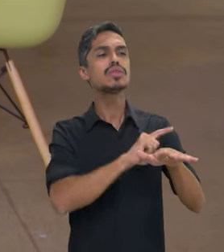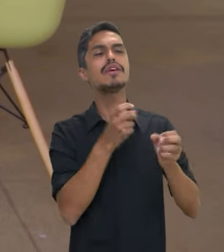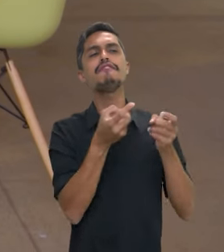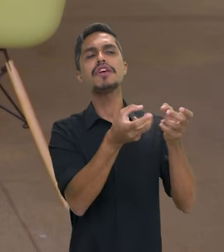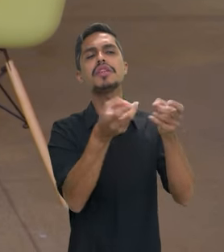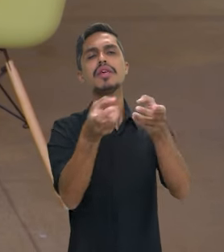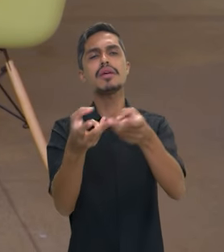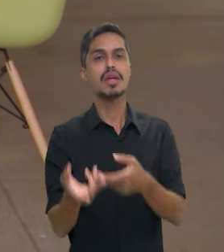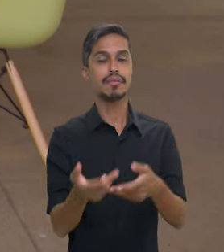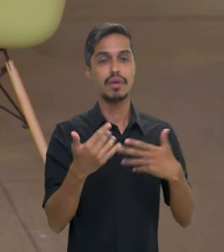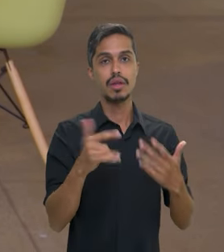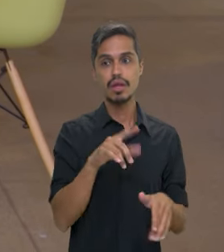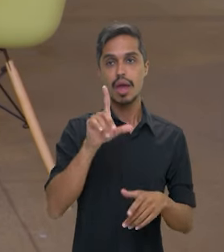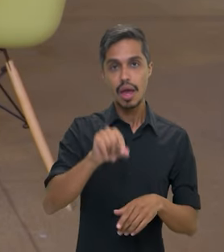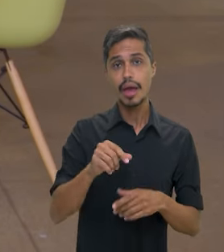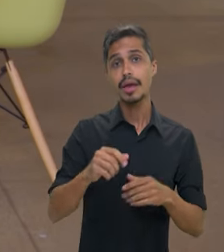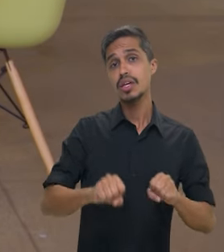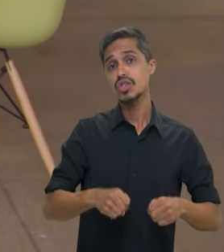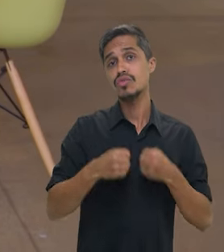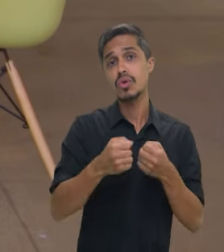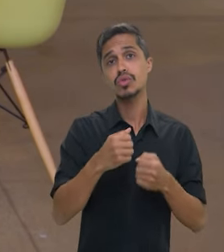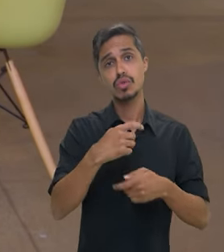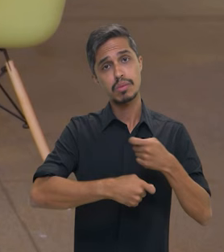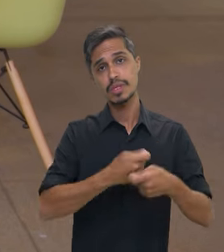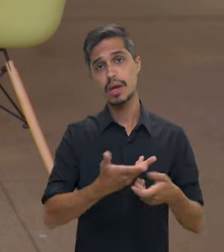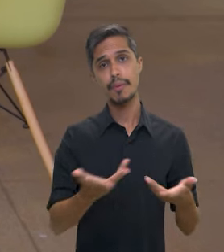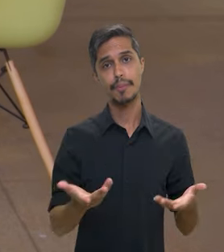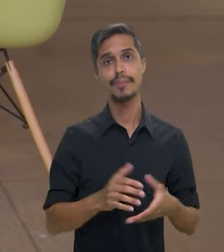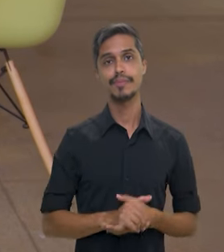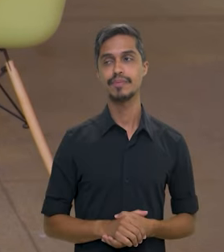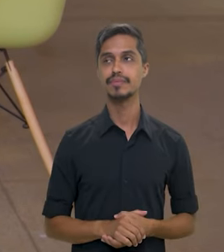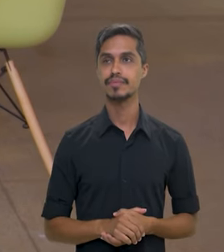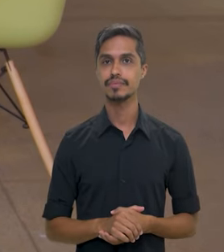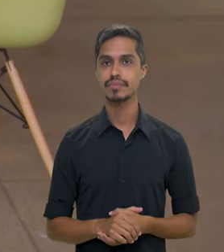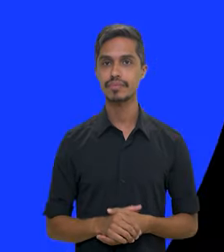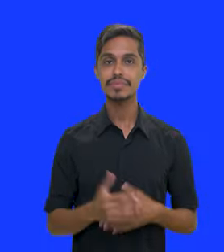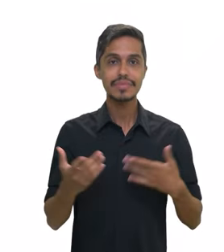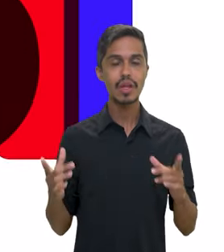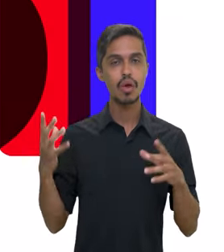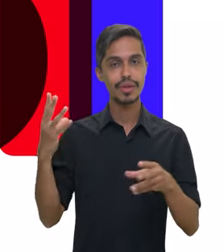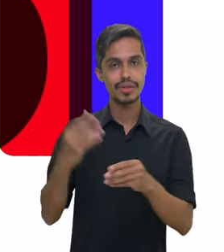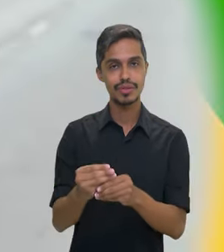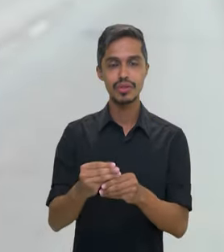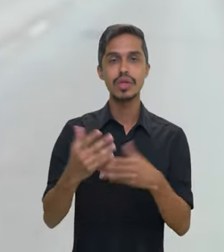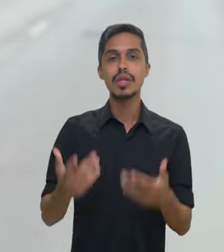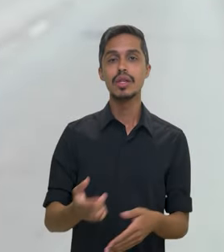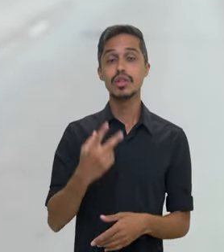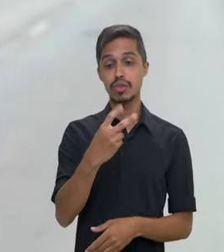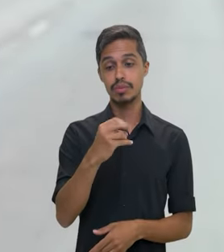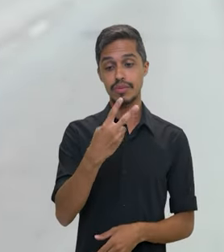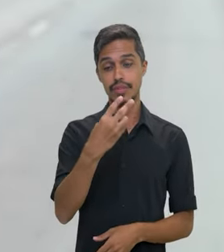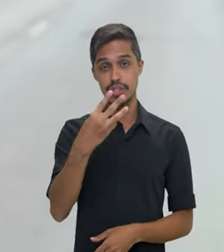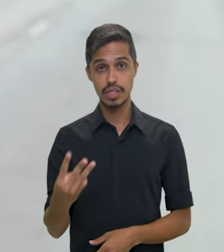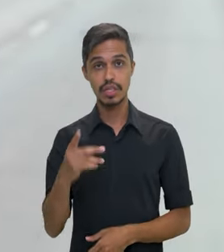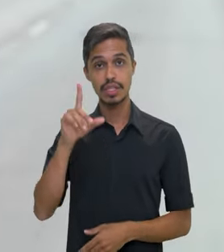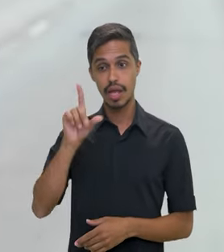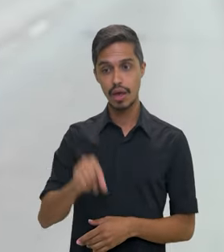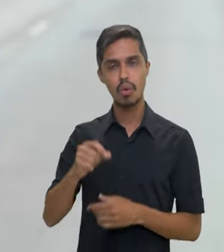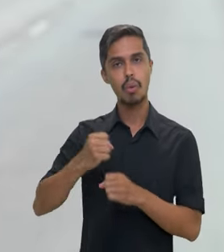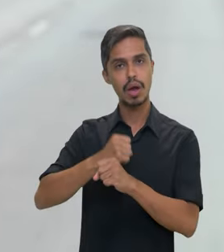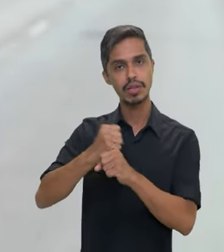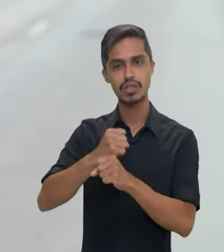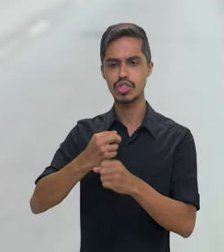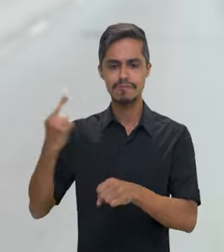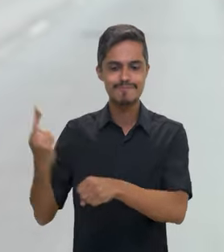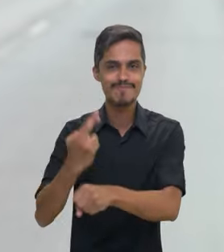Então, isso tudo faz parte desse grande esforço de promoção comercial e de cultura exportadora. Em resumo, 2023